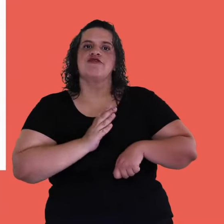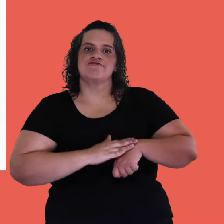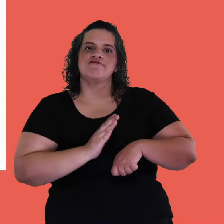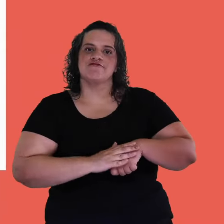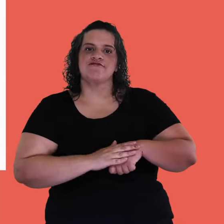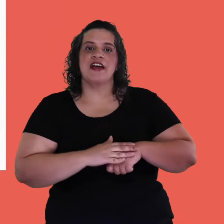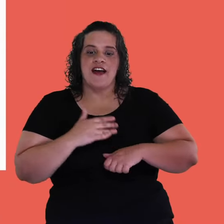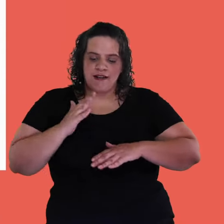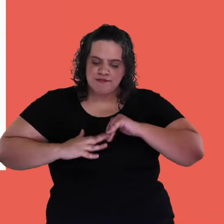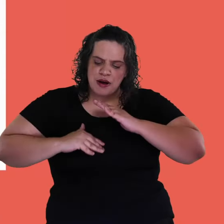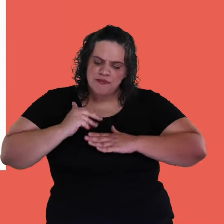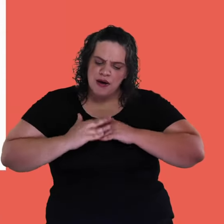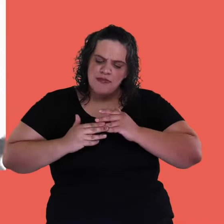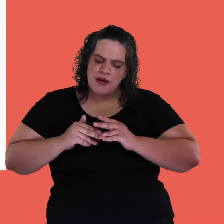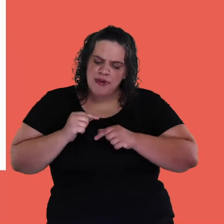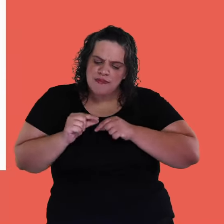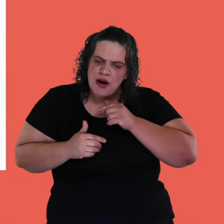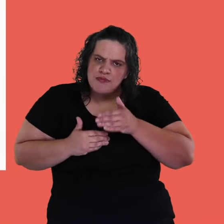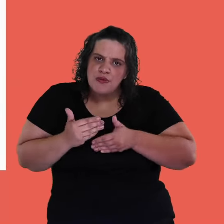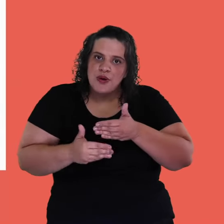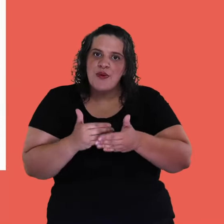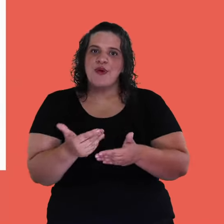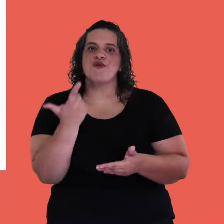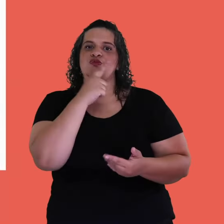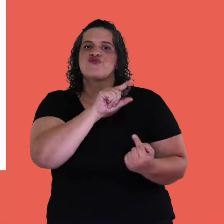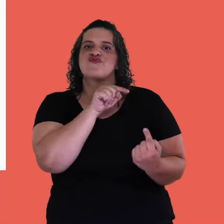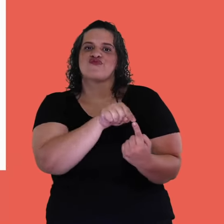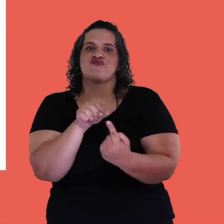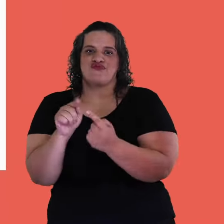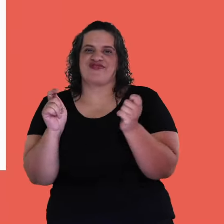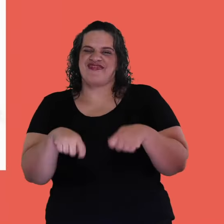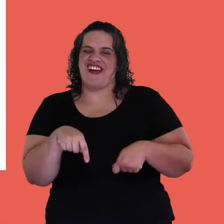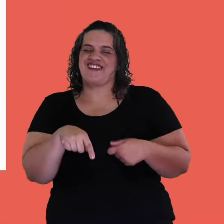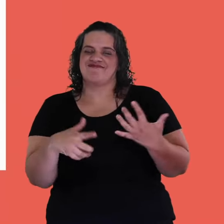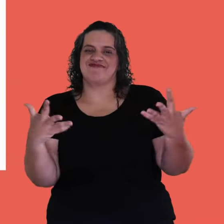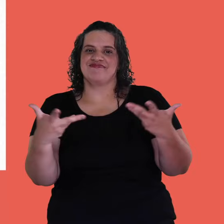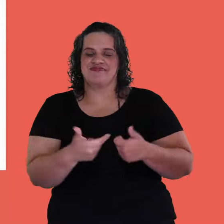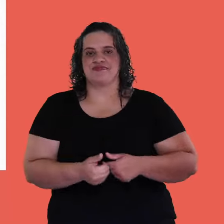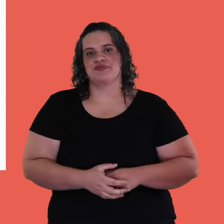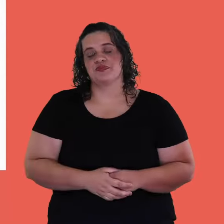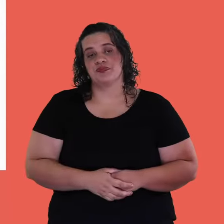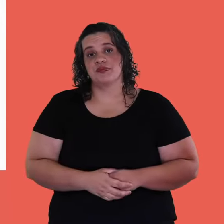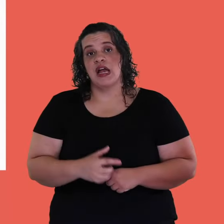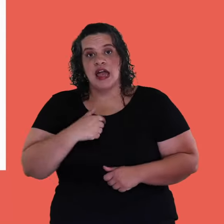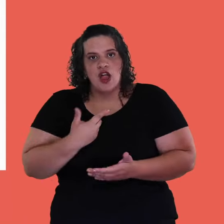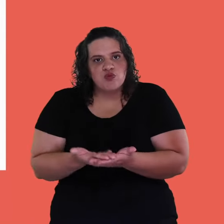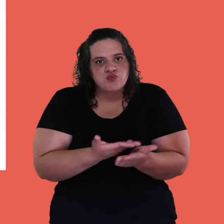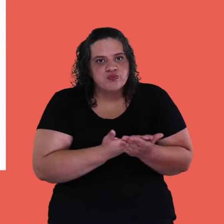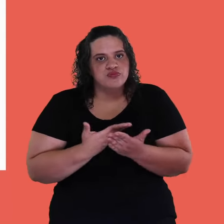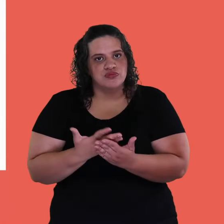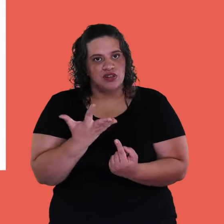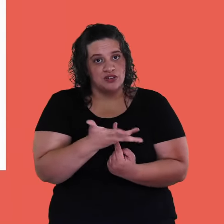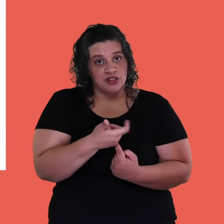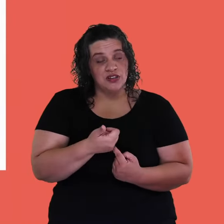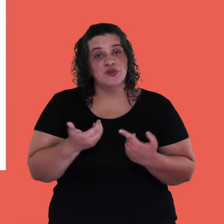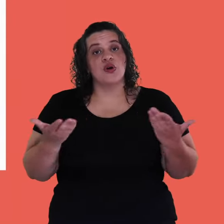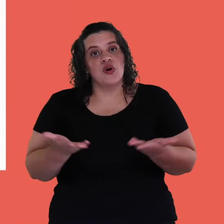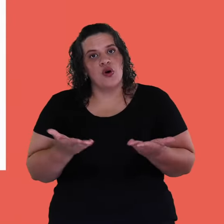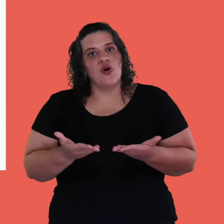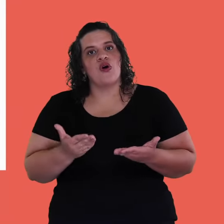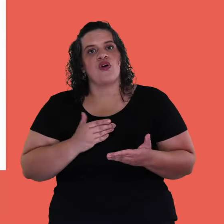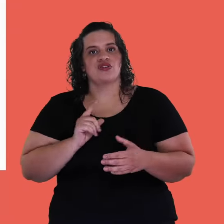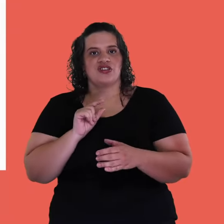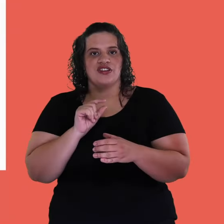sim colher os frutos de tudo que a gente plantou é maravilhoso. Eu tenho uma residência artística e hoje